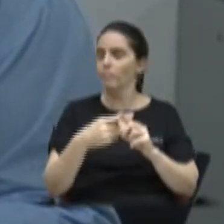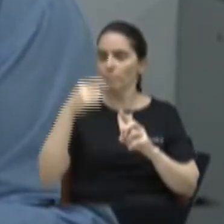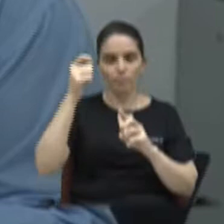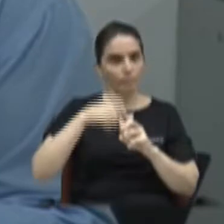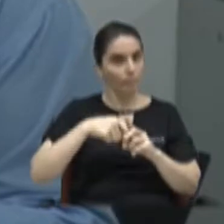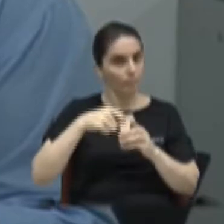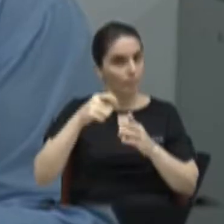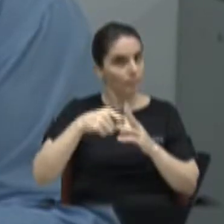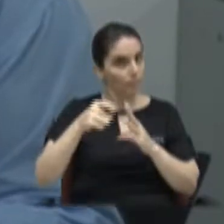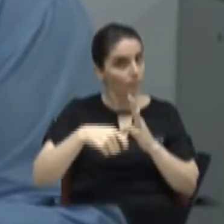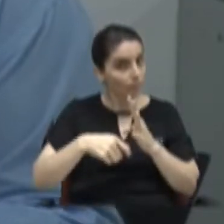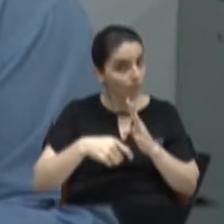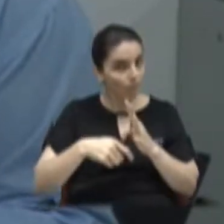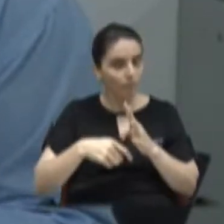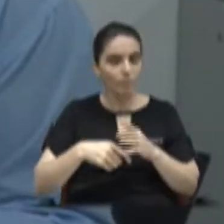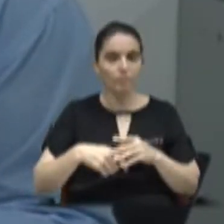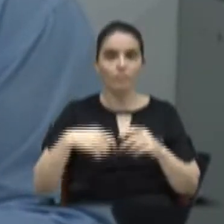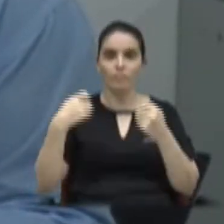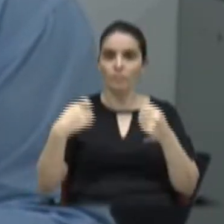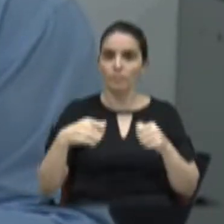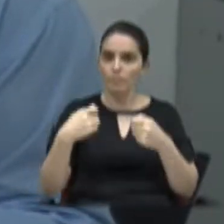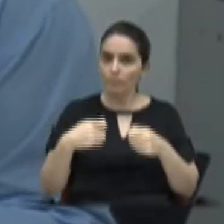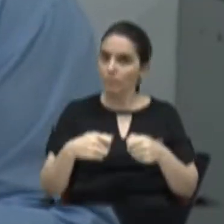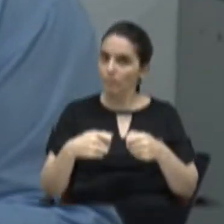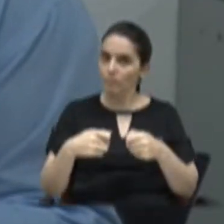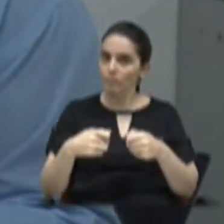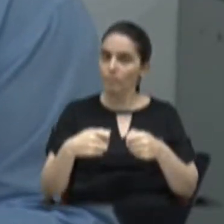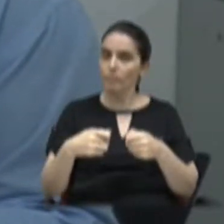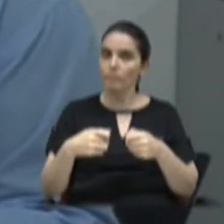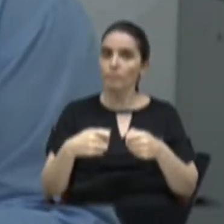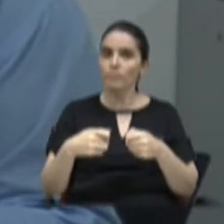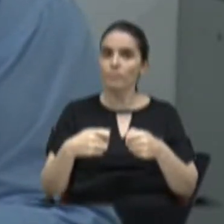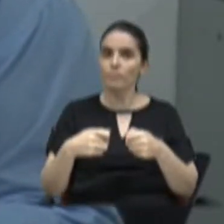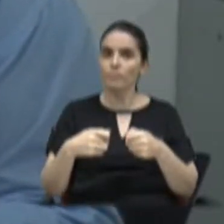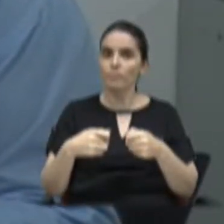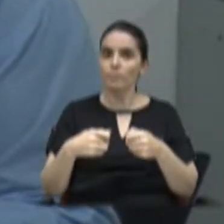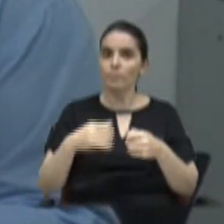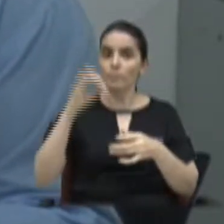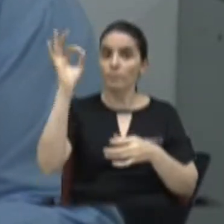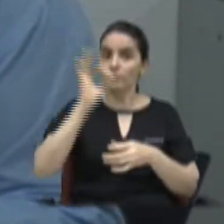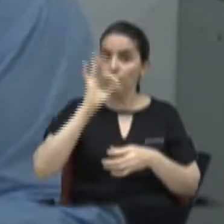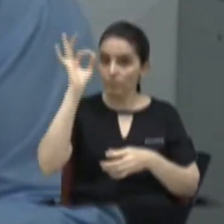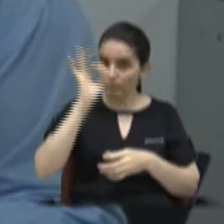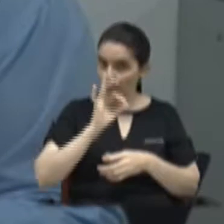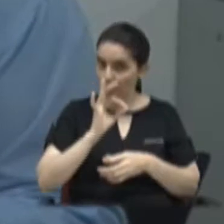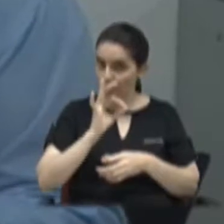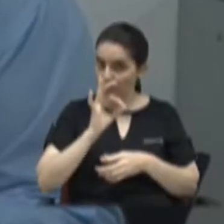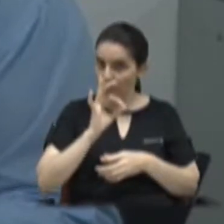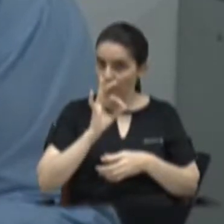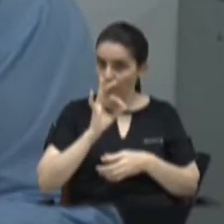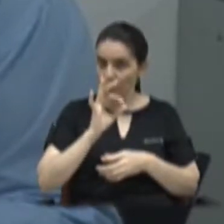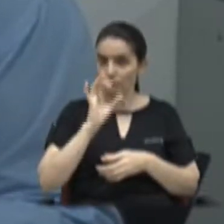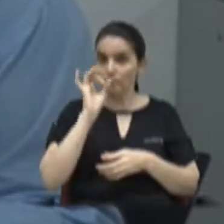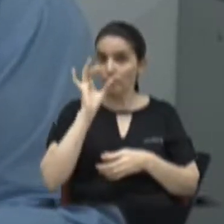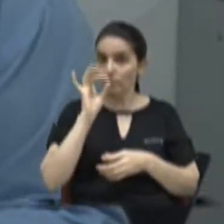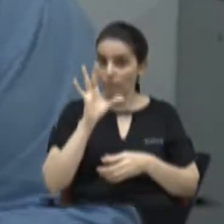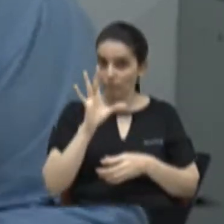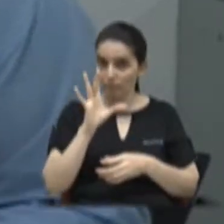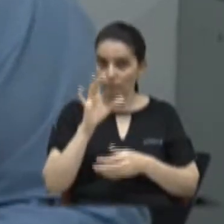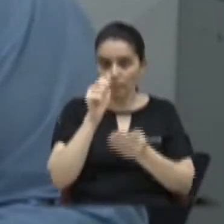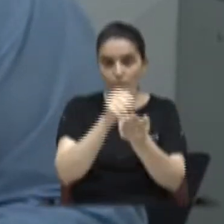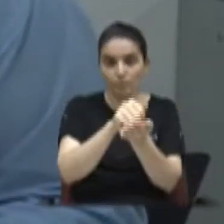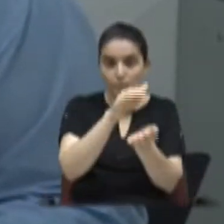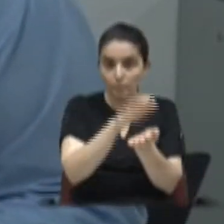são impostas ao consumidor penalidades e pagamentos de juros em razão do débito